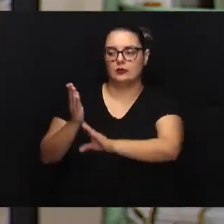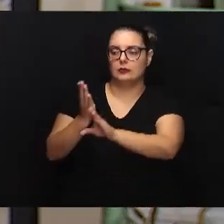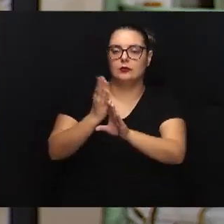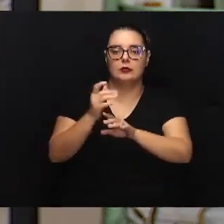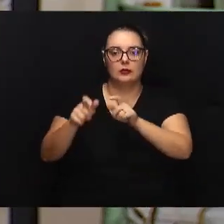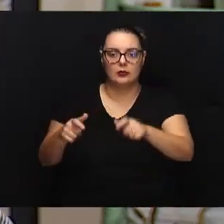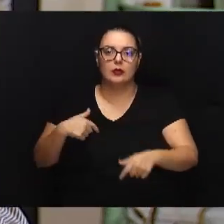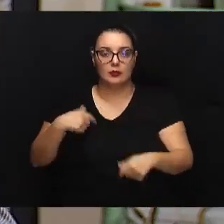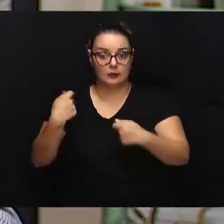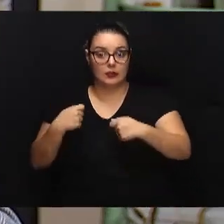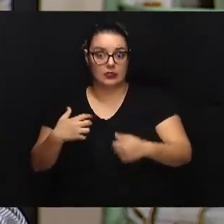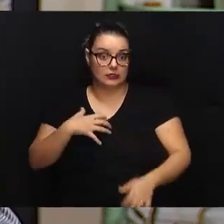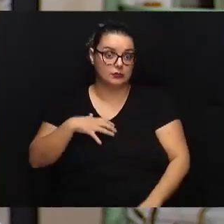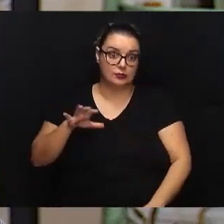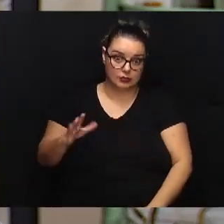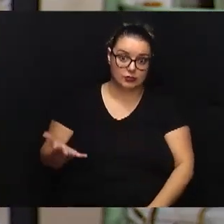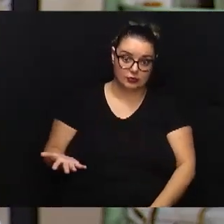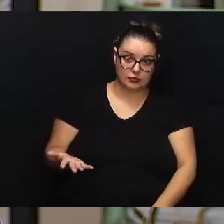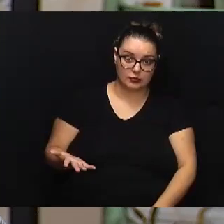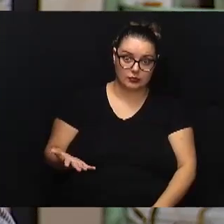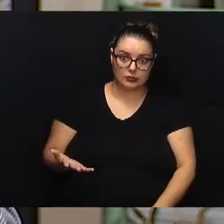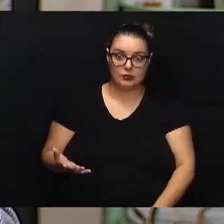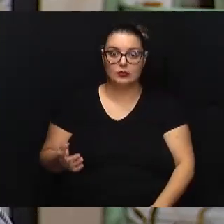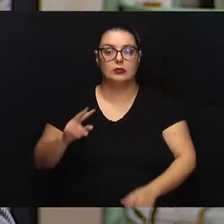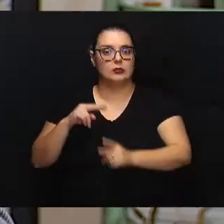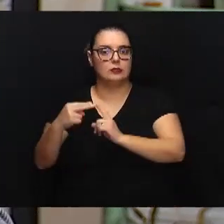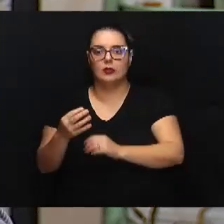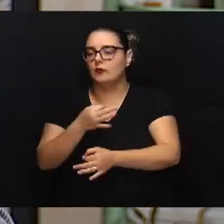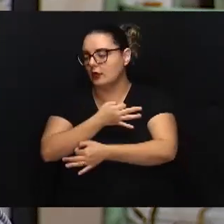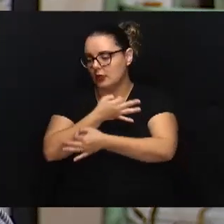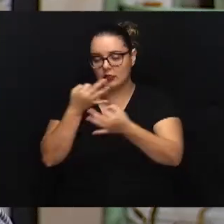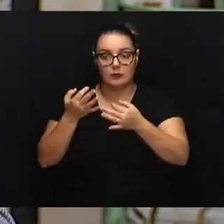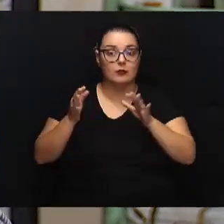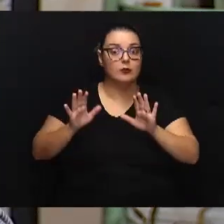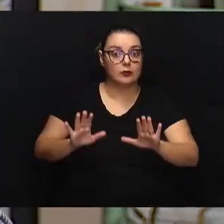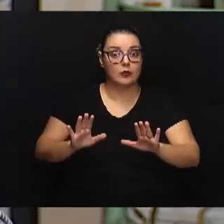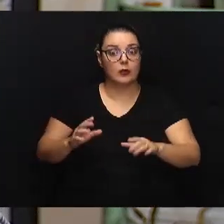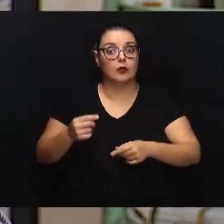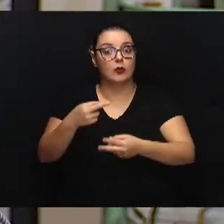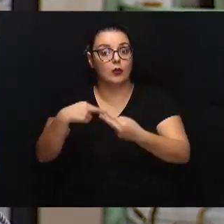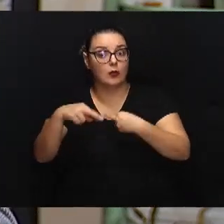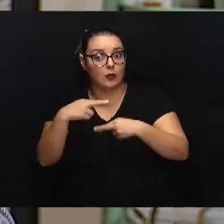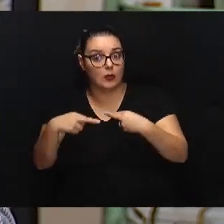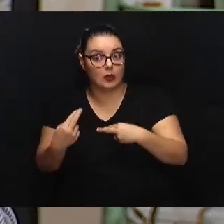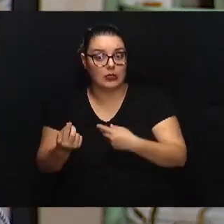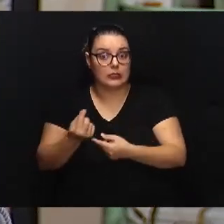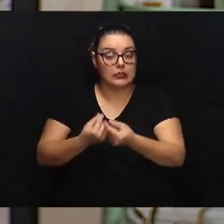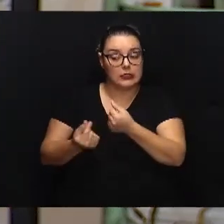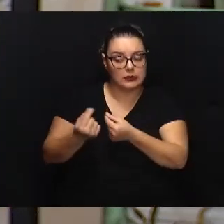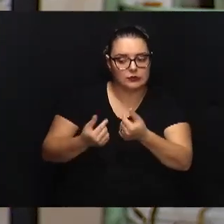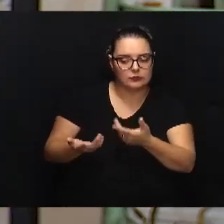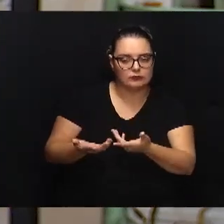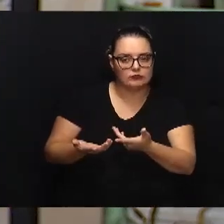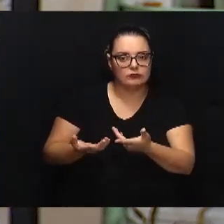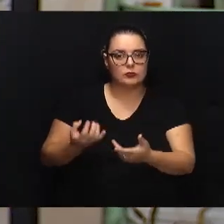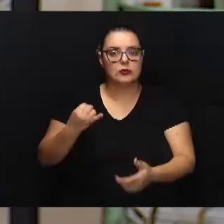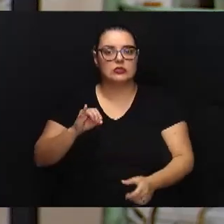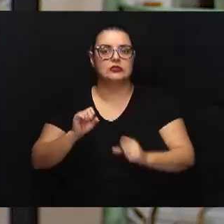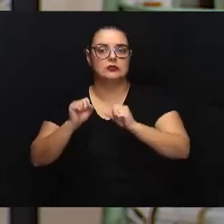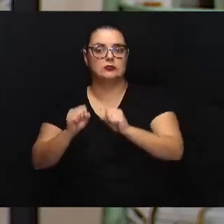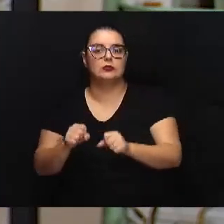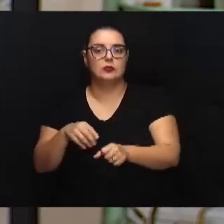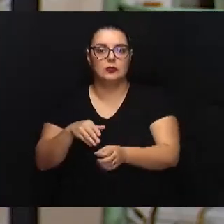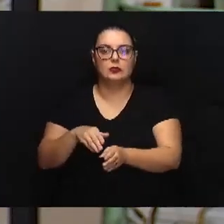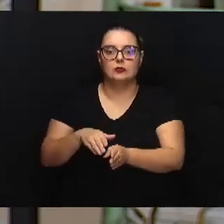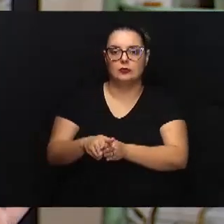disso. Então, nesse ponto foi ótimo. Quanto ao negócio em si, se eu puder dar uma dica, o Google